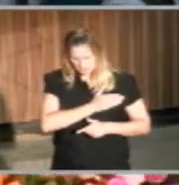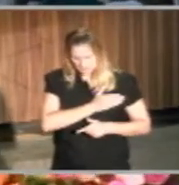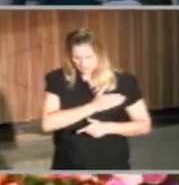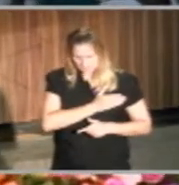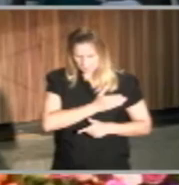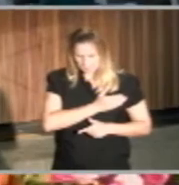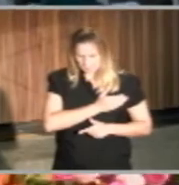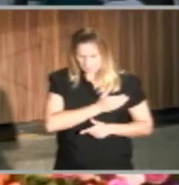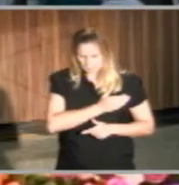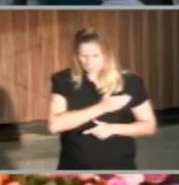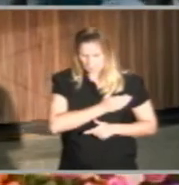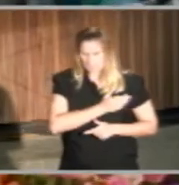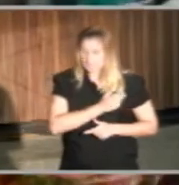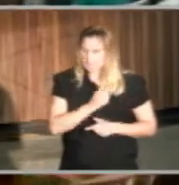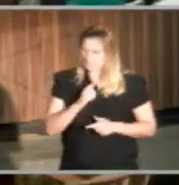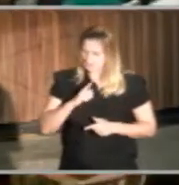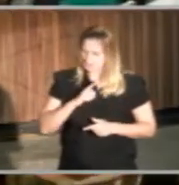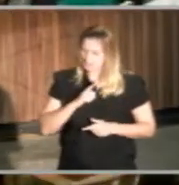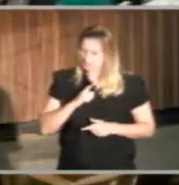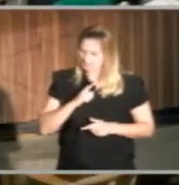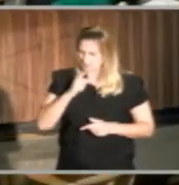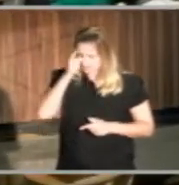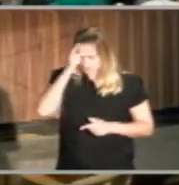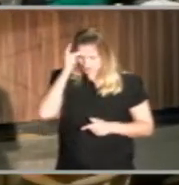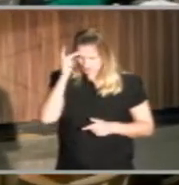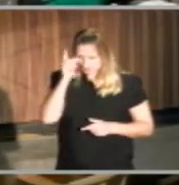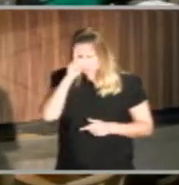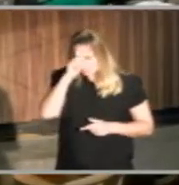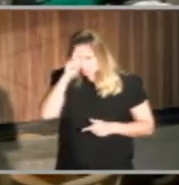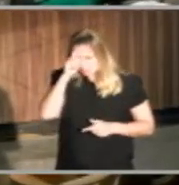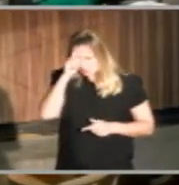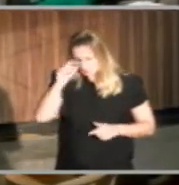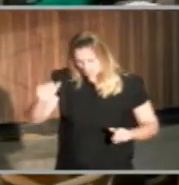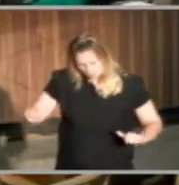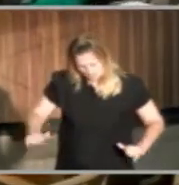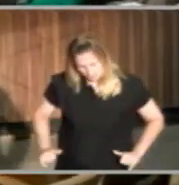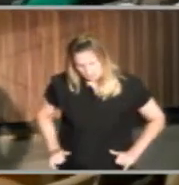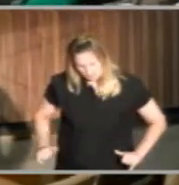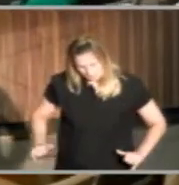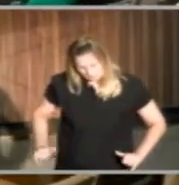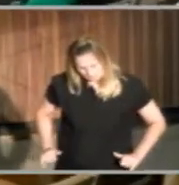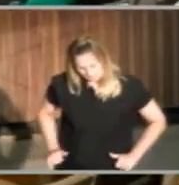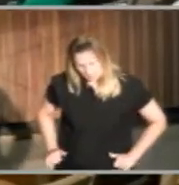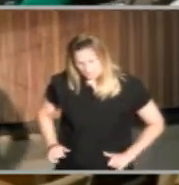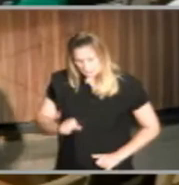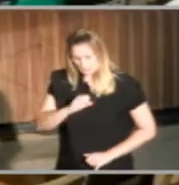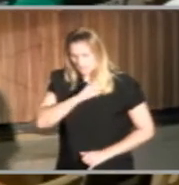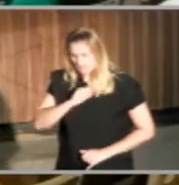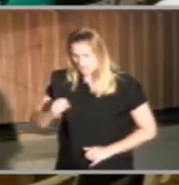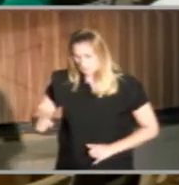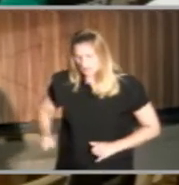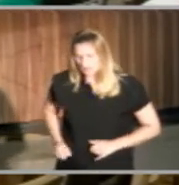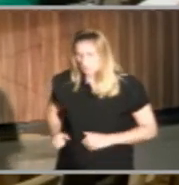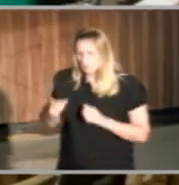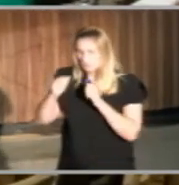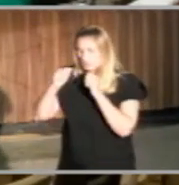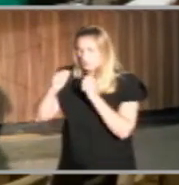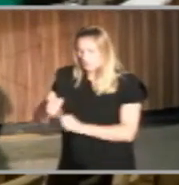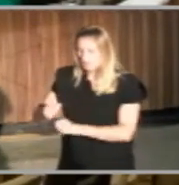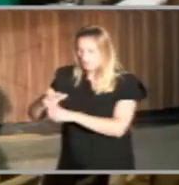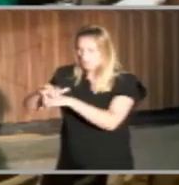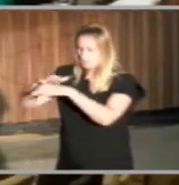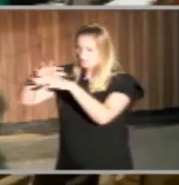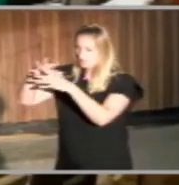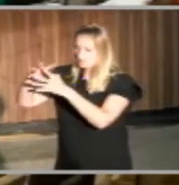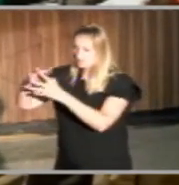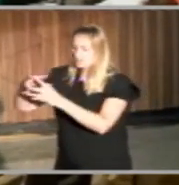Senhor, de pessoas até na UTI, Senhor, que estão sofrendo. Que o Senhor os visite agora. Que